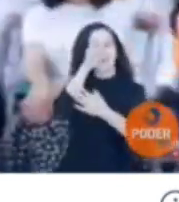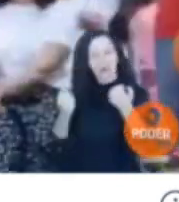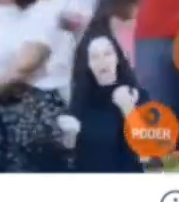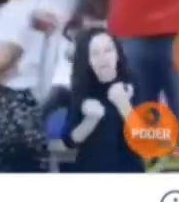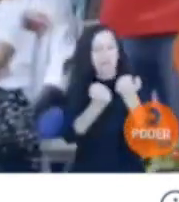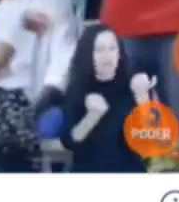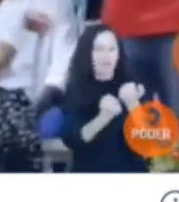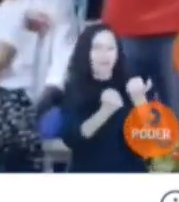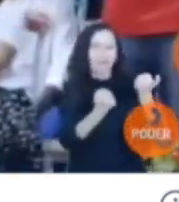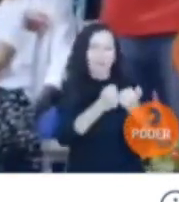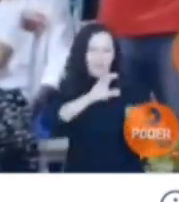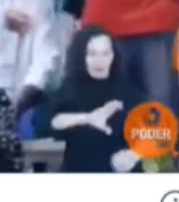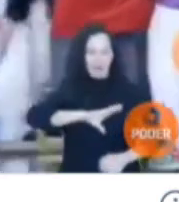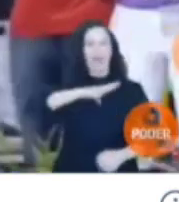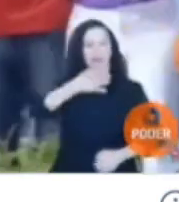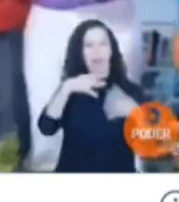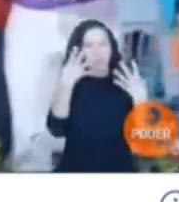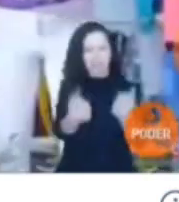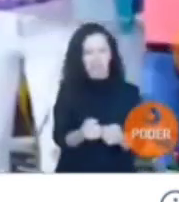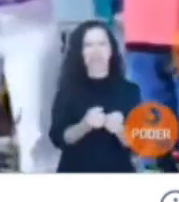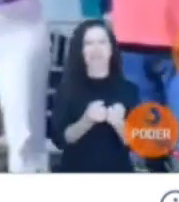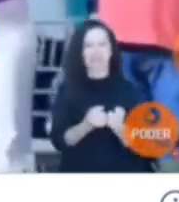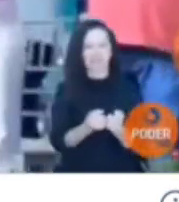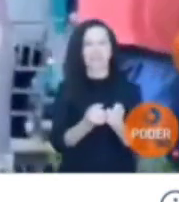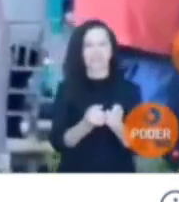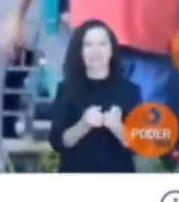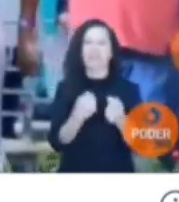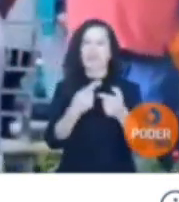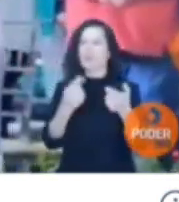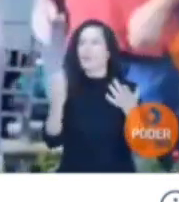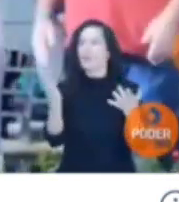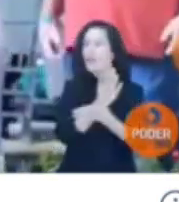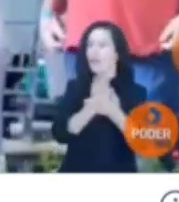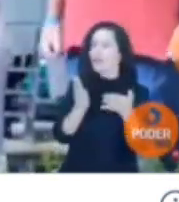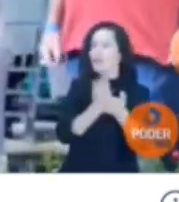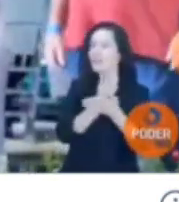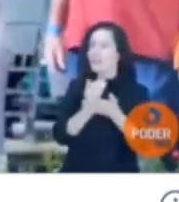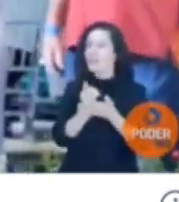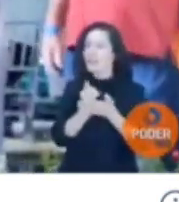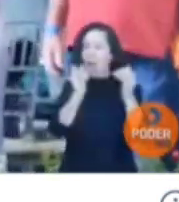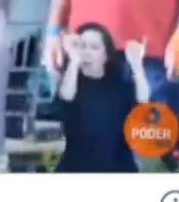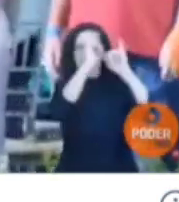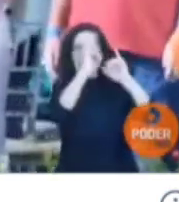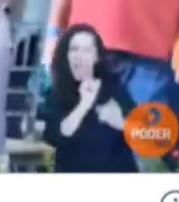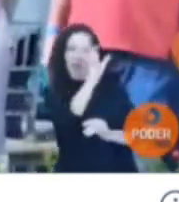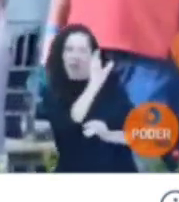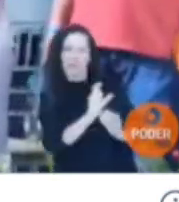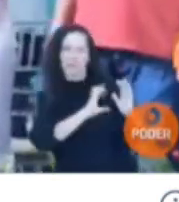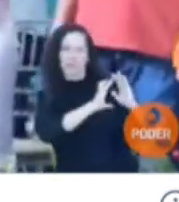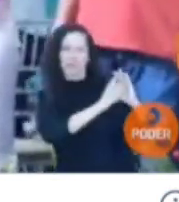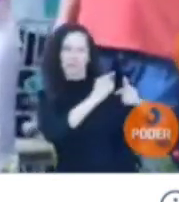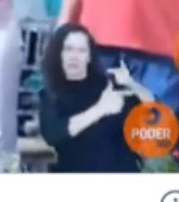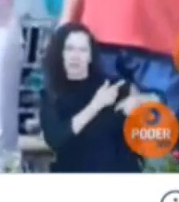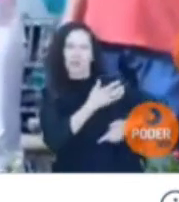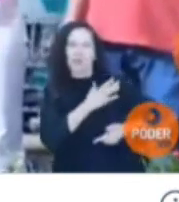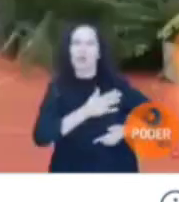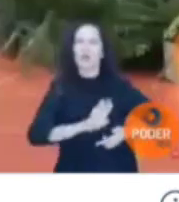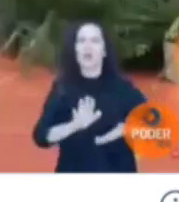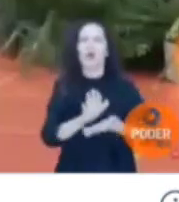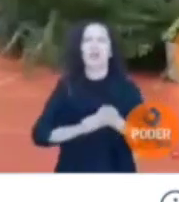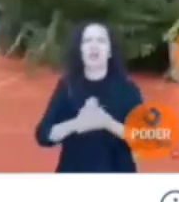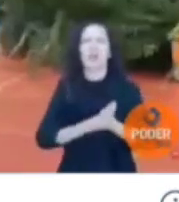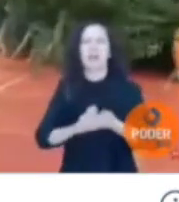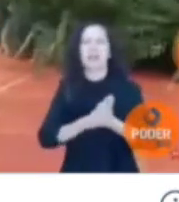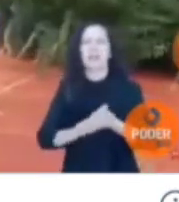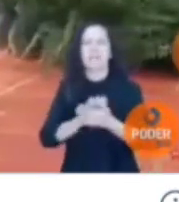aceitar, porque muitas vezes joga a imagem de que o PT não gosta de ninguém. Eu lembro que quando o PT nasceu,